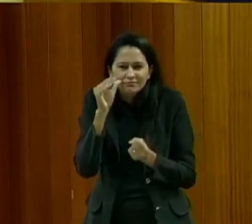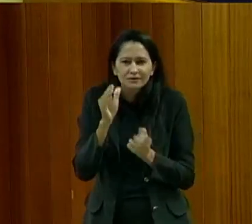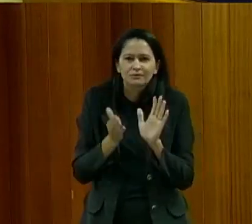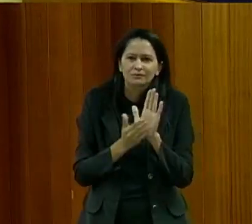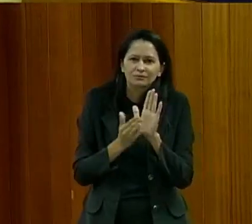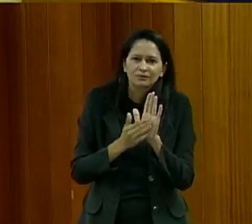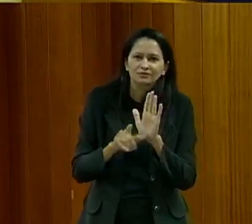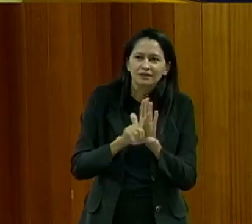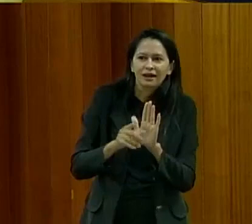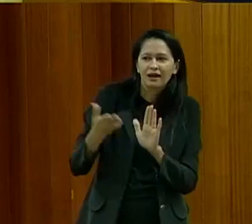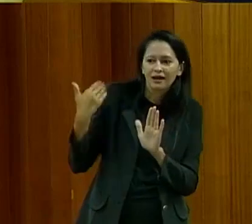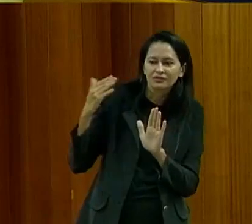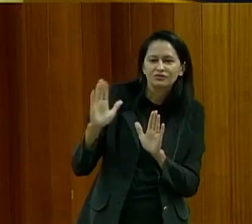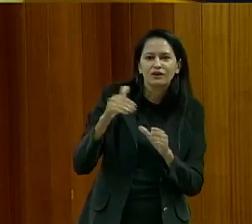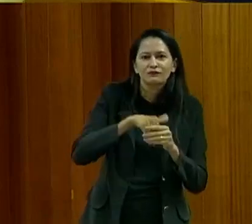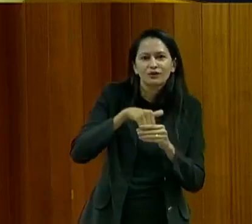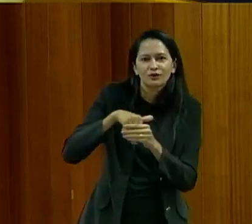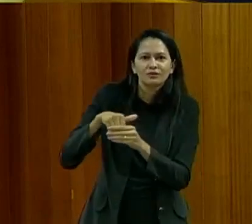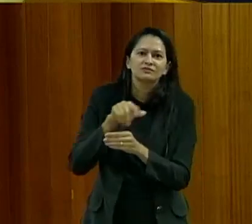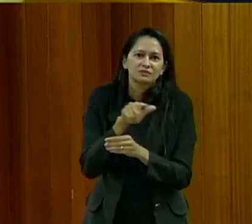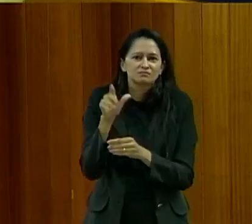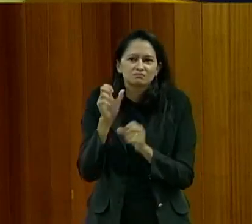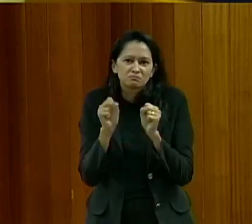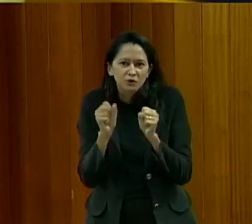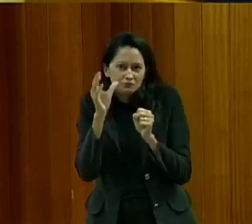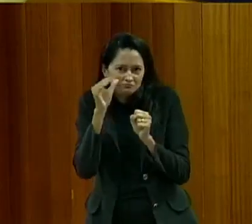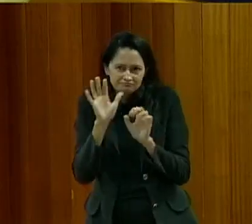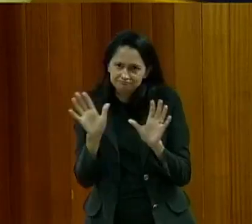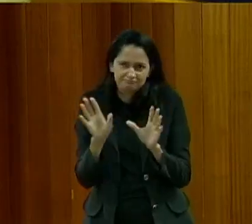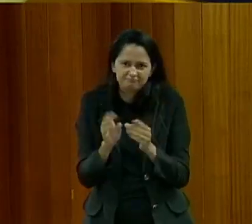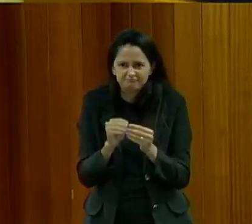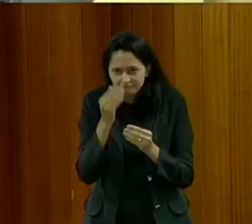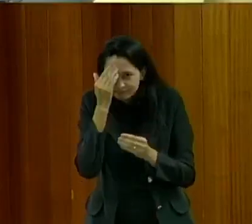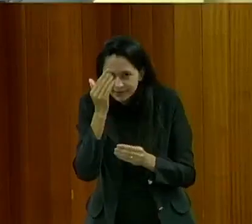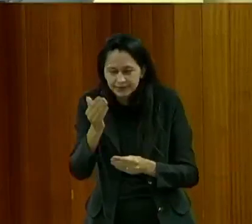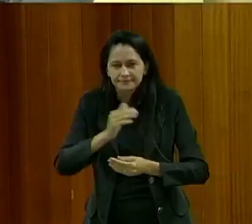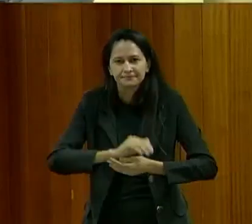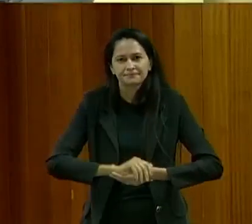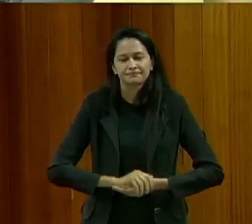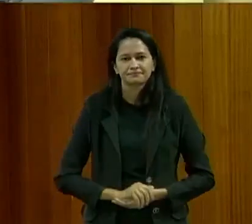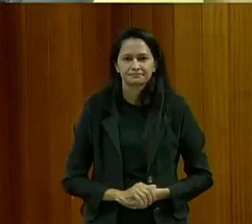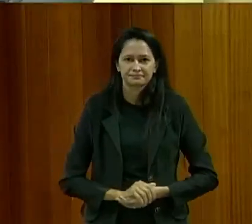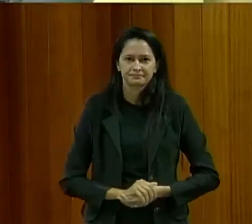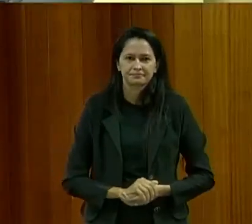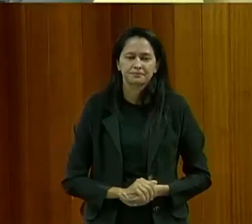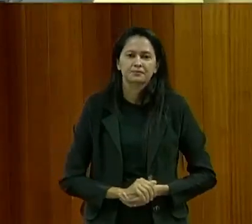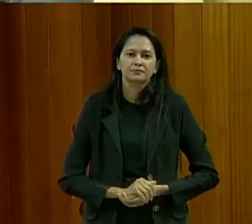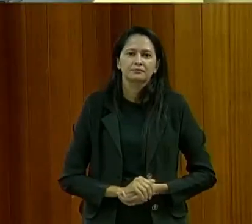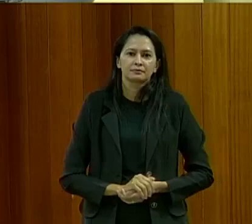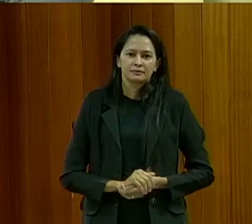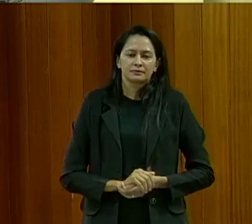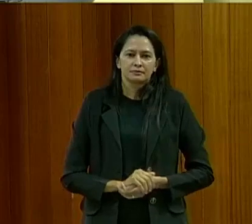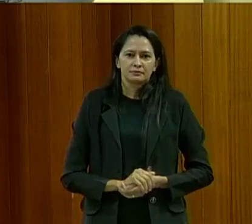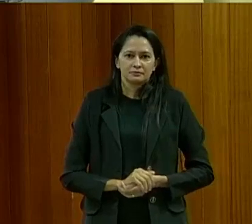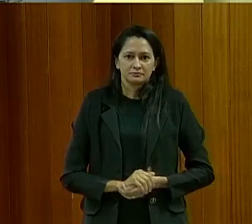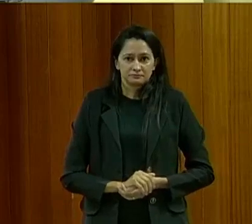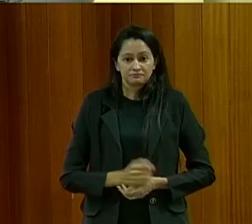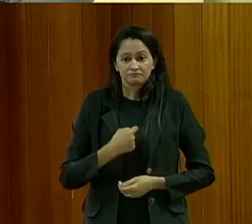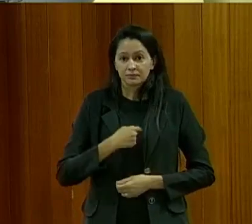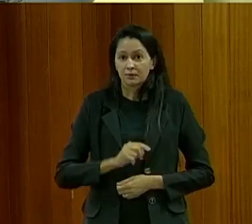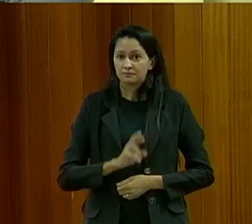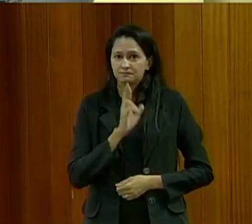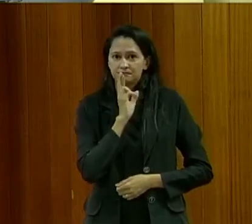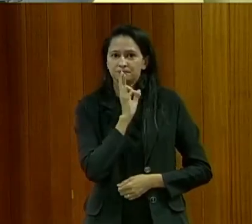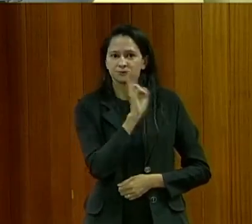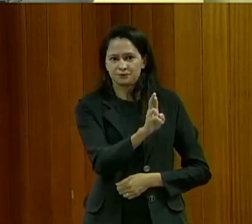comissão. Agradeço a oportunidade, presidente. Eu, com direito de resposta, eu vou perguntar para o meu amigo vereador